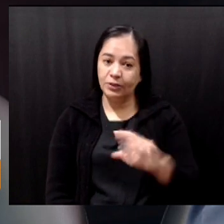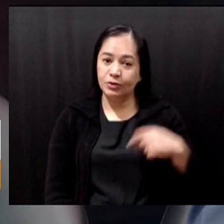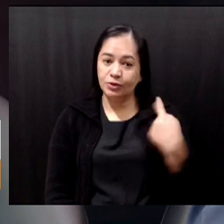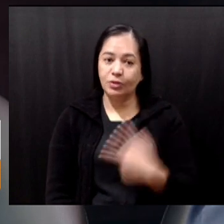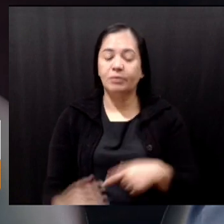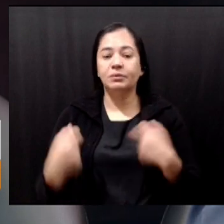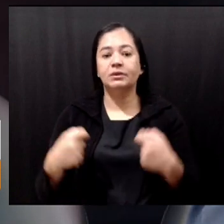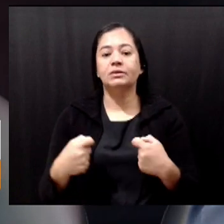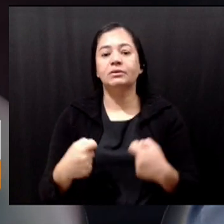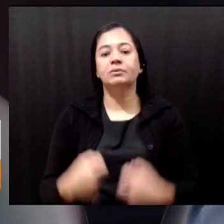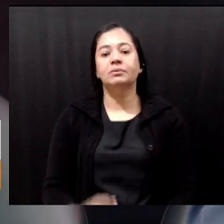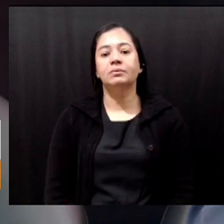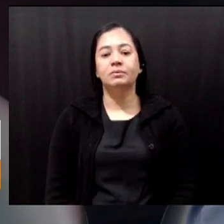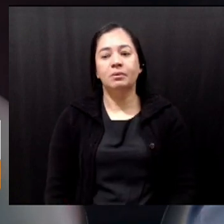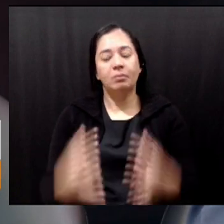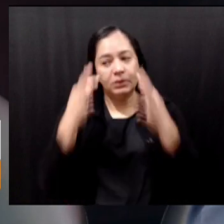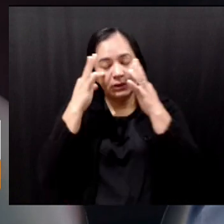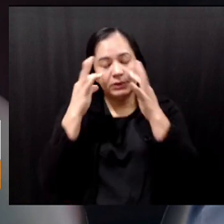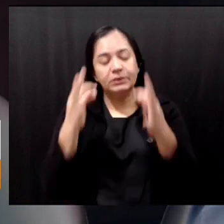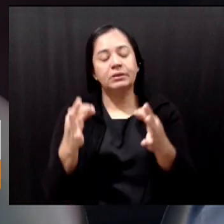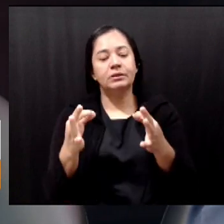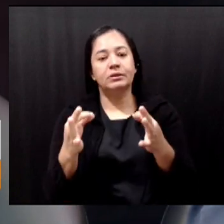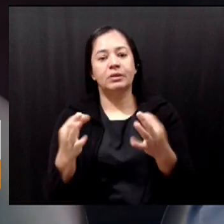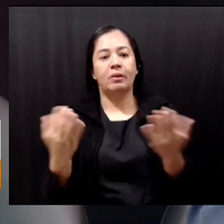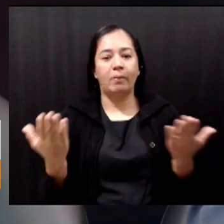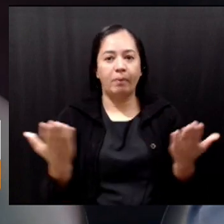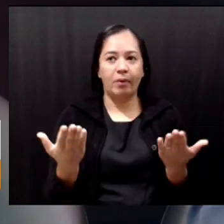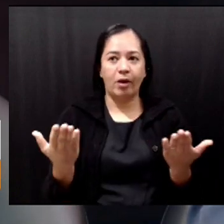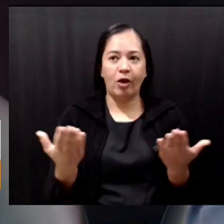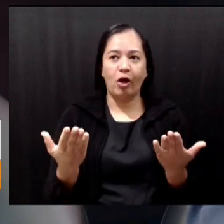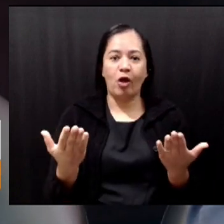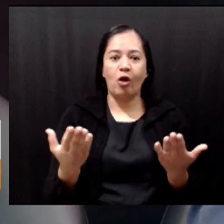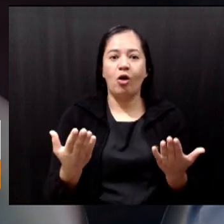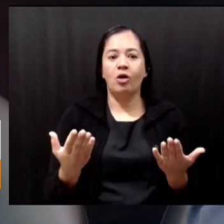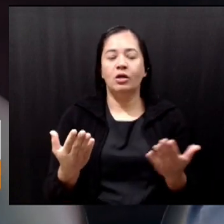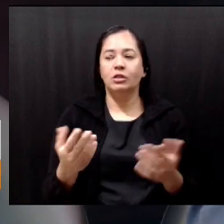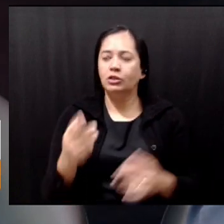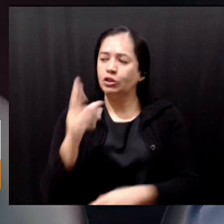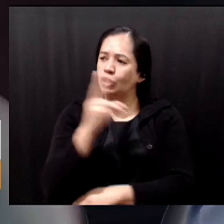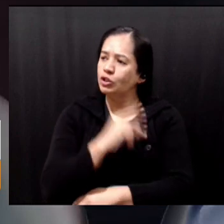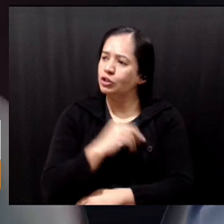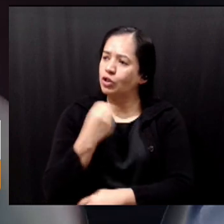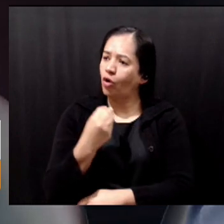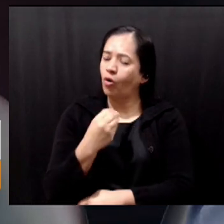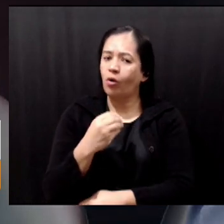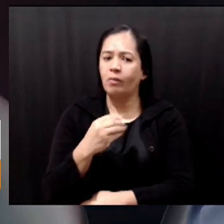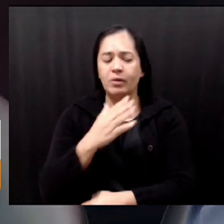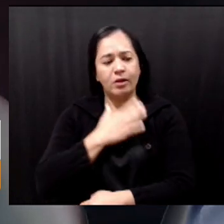né, olhar Uhum. para a modernidade e pensar: "Poxa vida, como está indo minha relação?